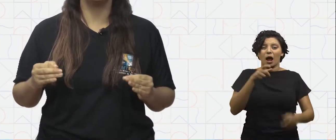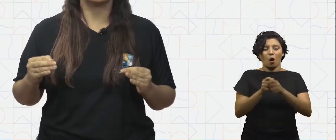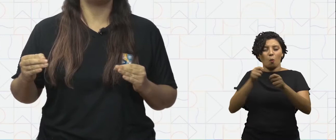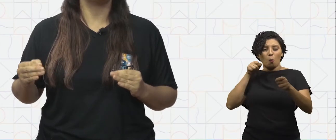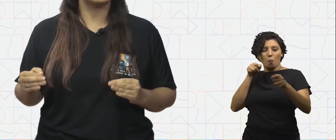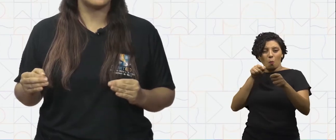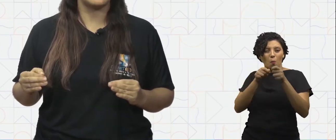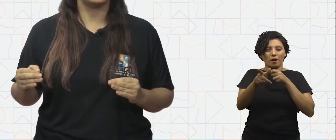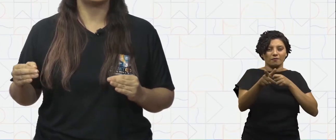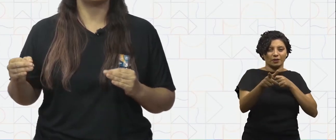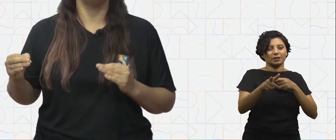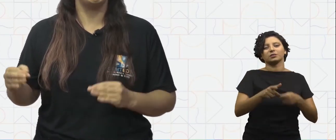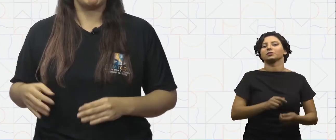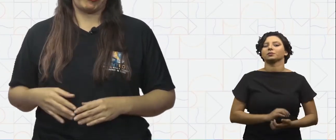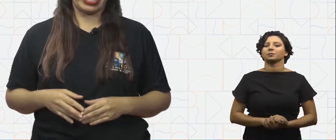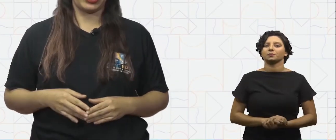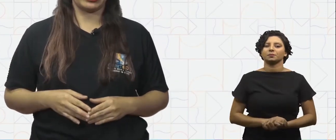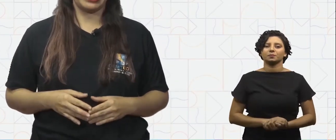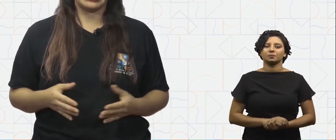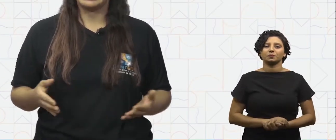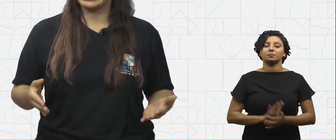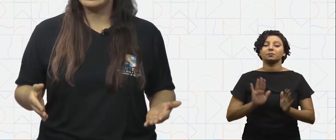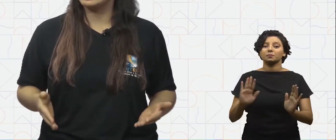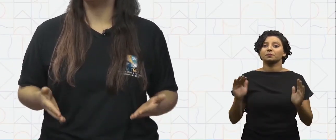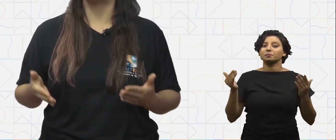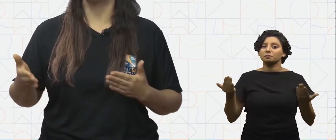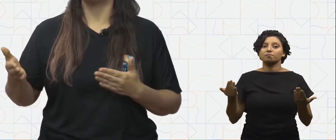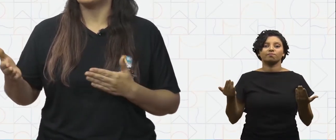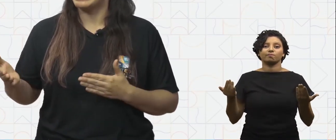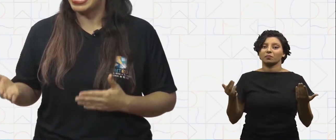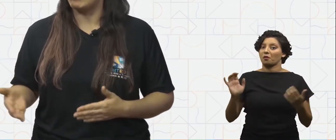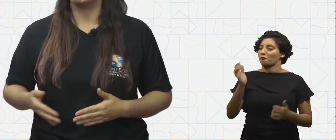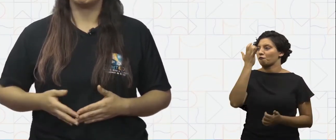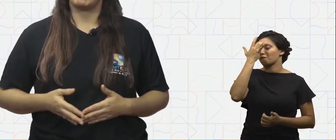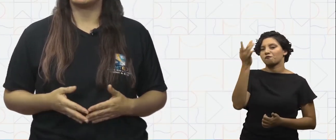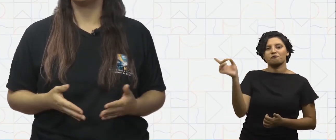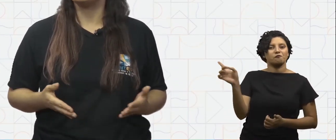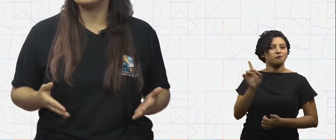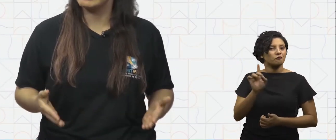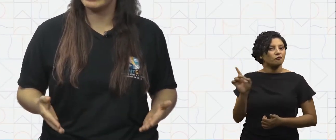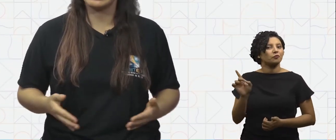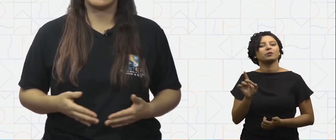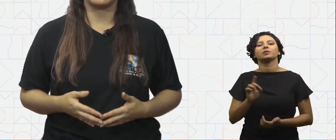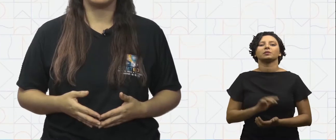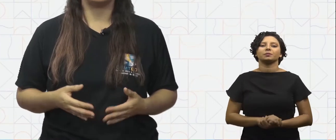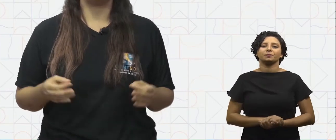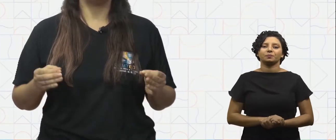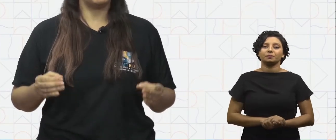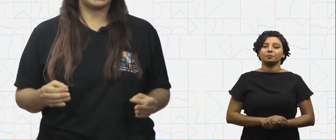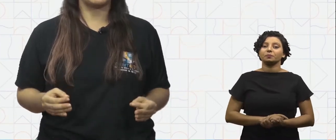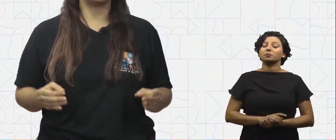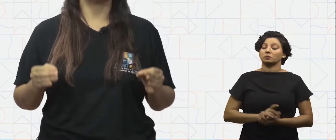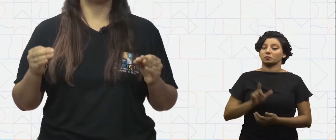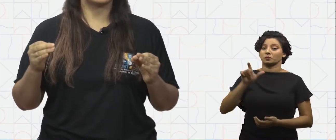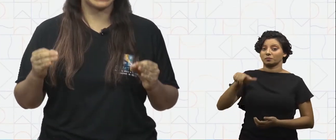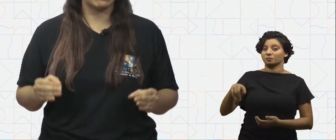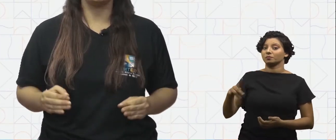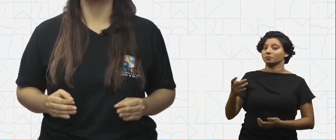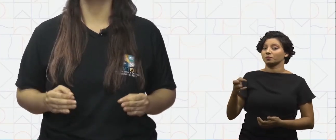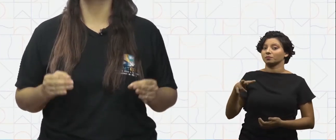de ultrapassar uma flecha. Então não era algo fácil de se vencer. O